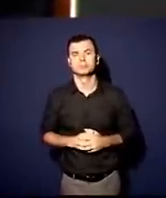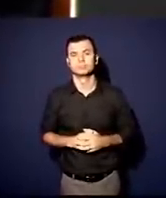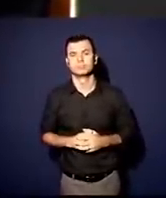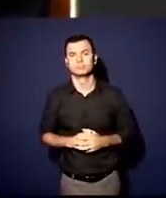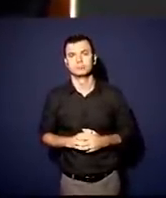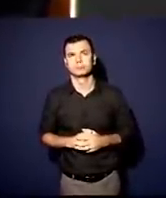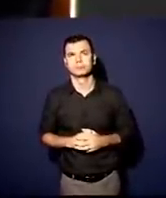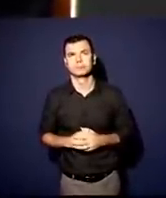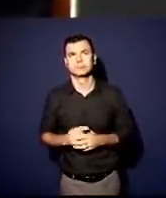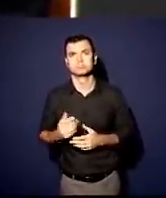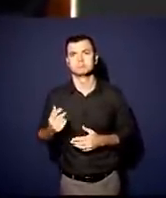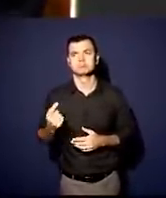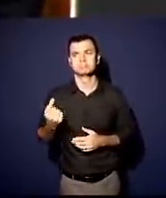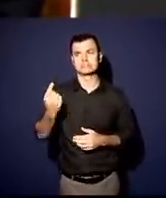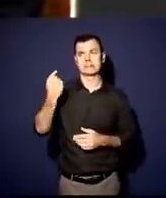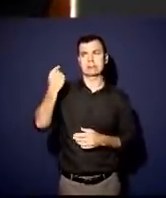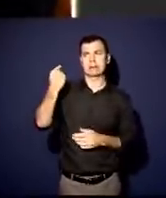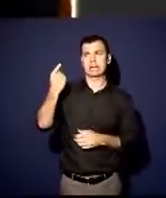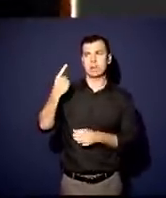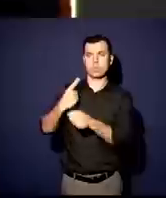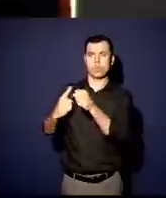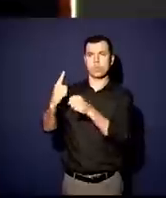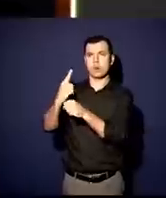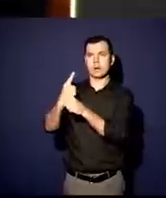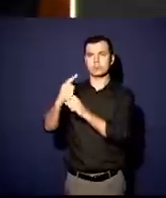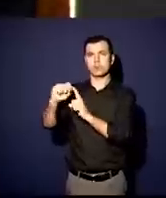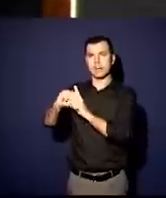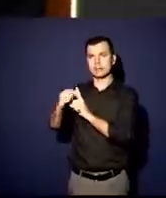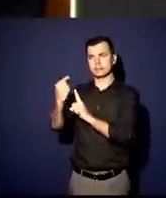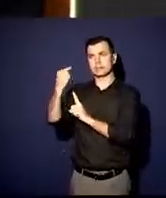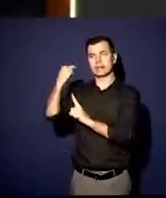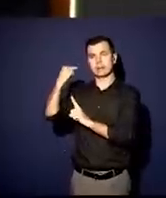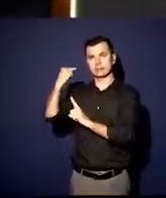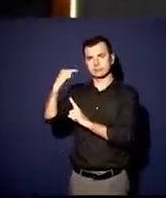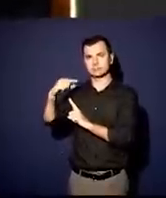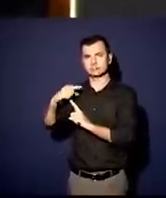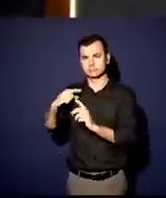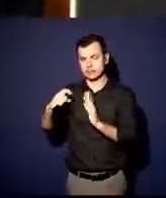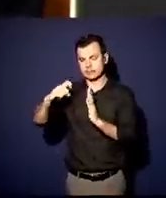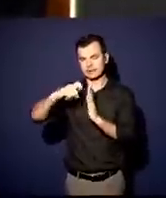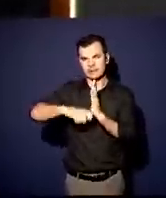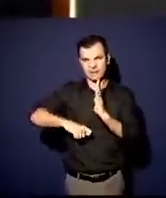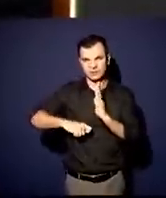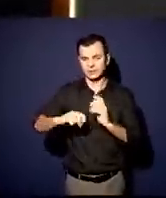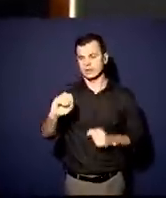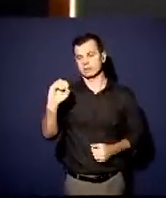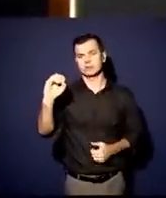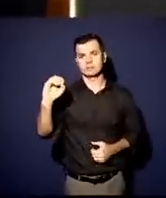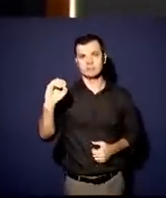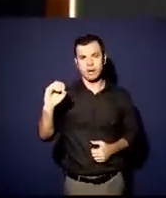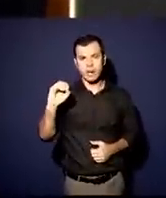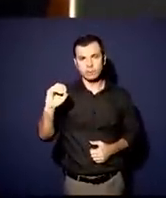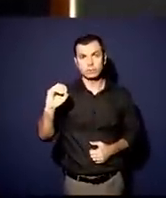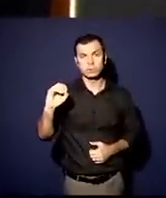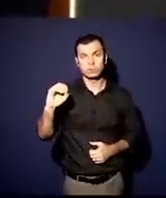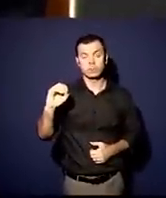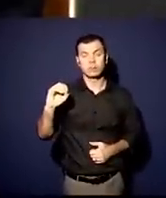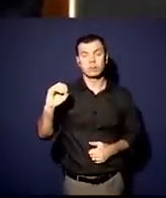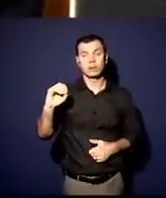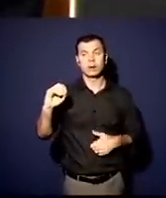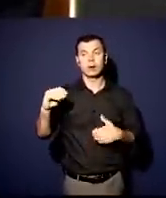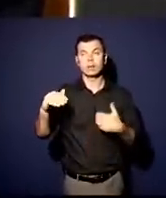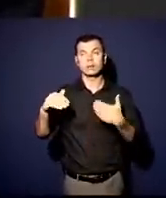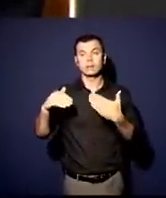se a gente estava aqui há um ano e um mês atrás, que a taxa de juros era zero e que talvez fosse terminar